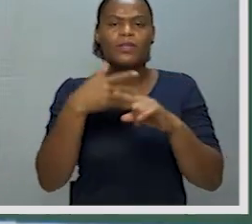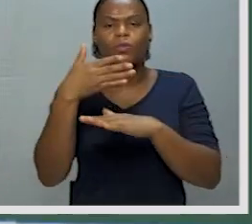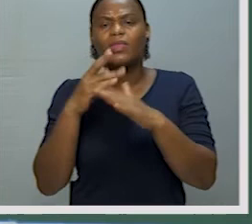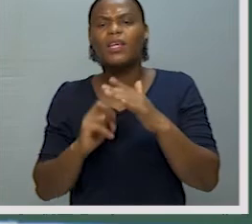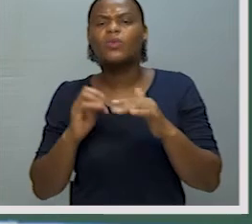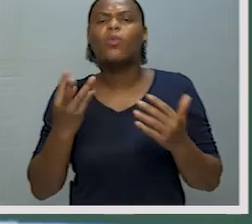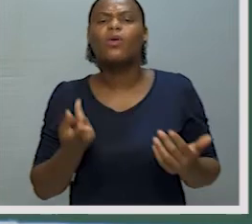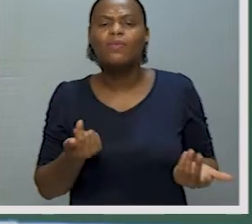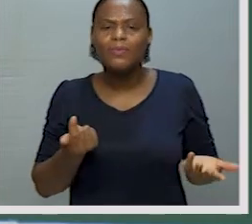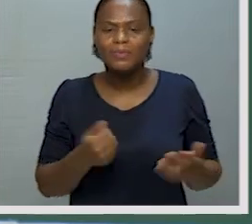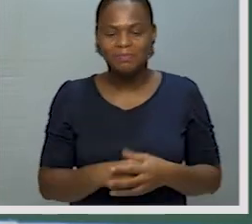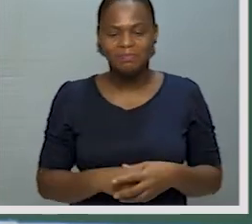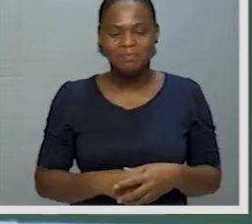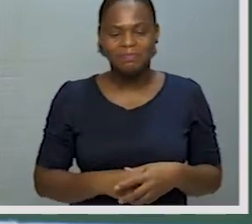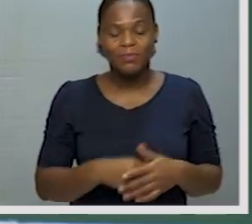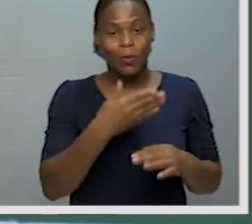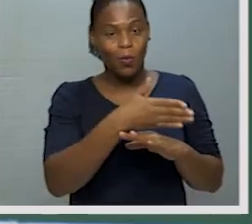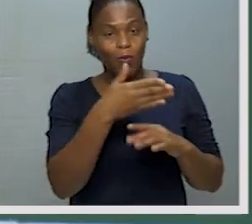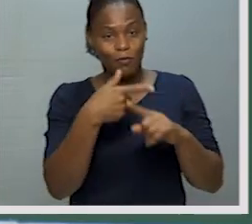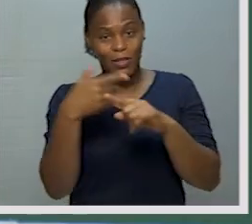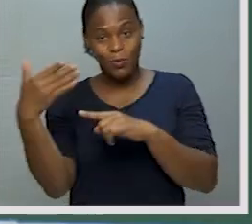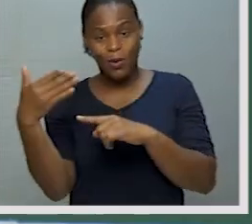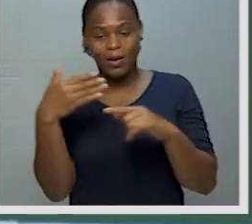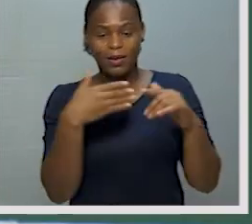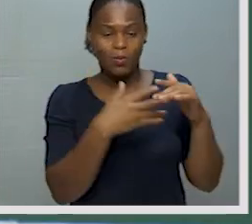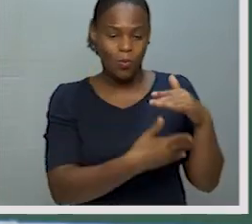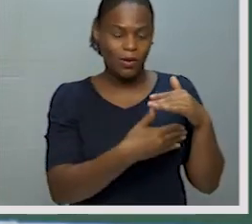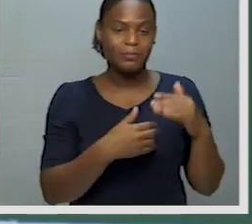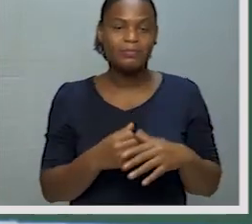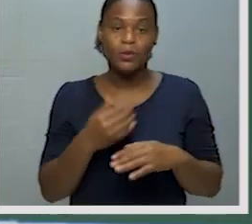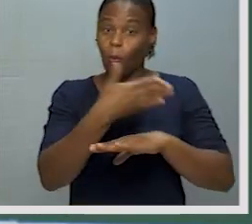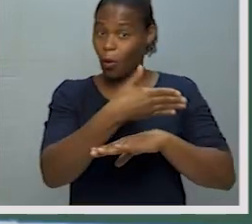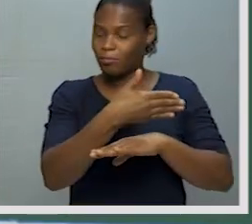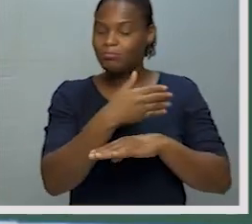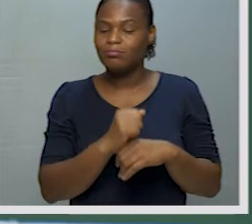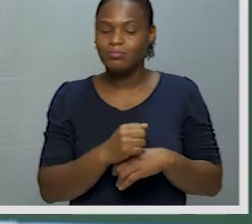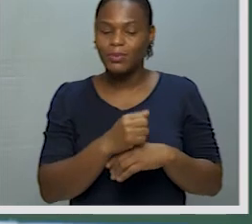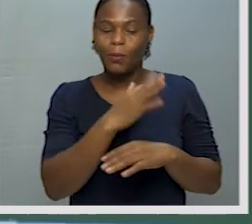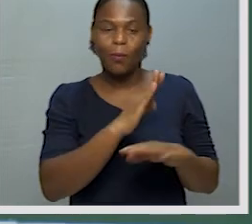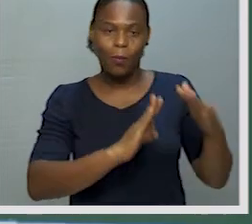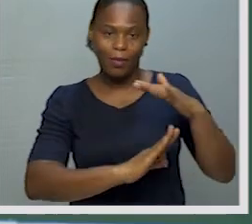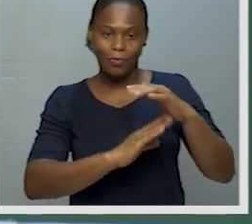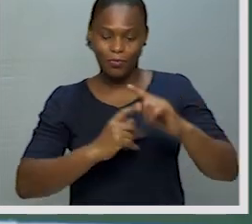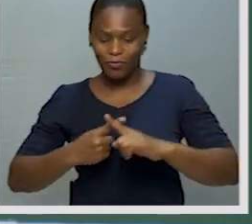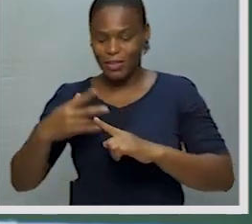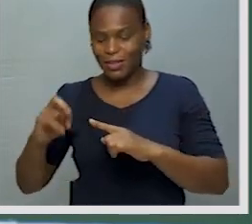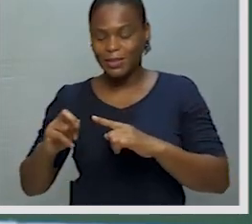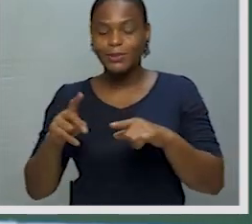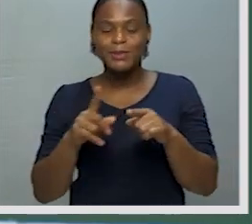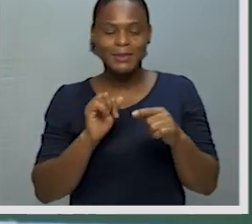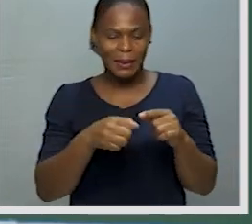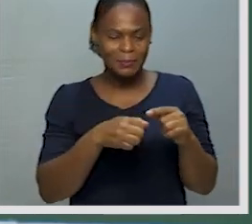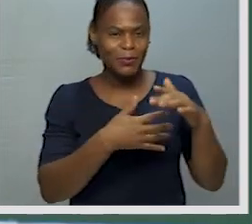vezes 1/3. Quanto é que dá? 1 vezes 1. 1. 4 vezes 3.